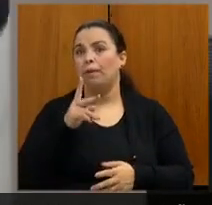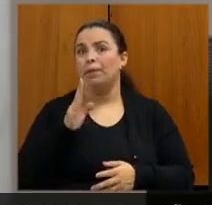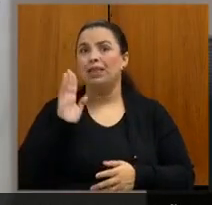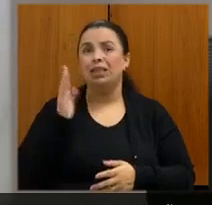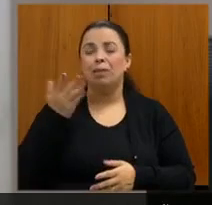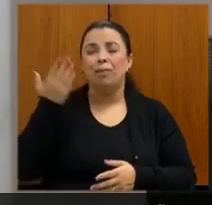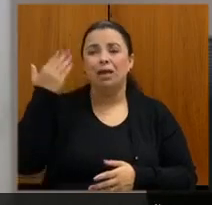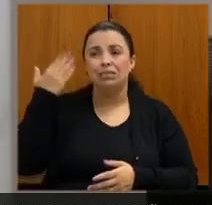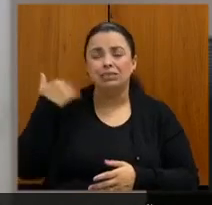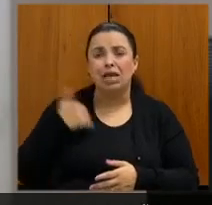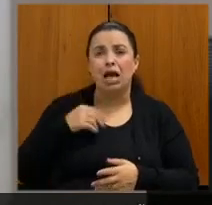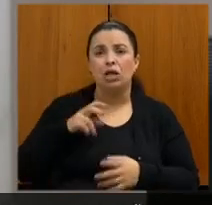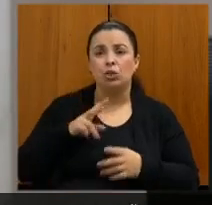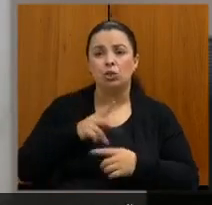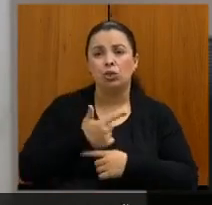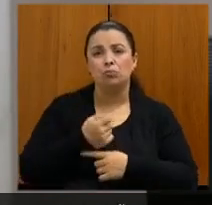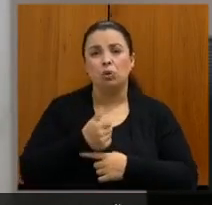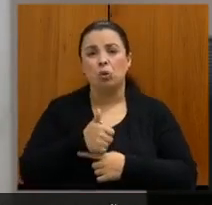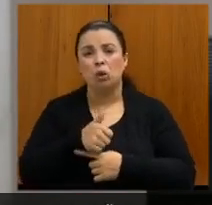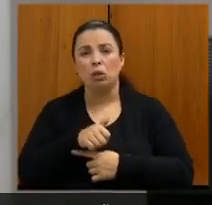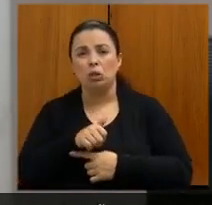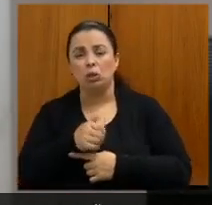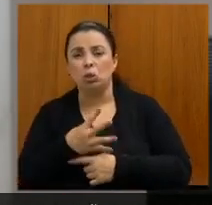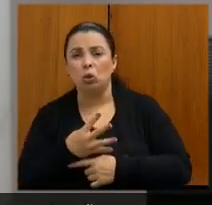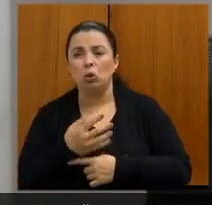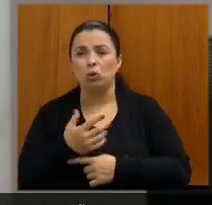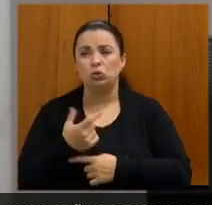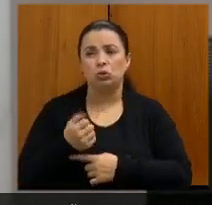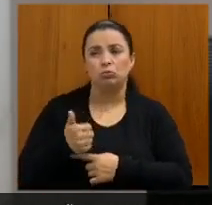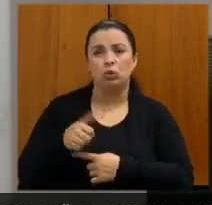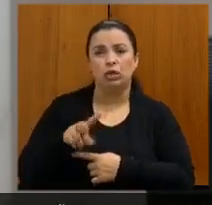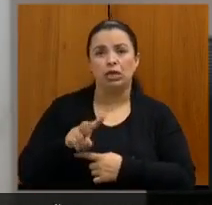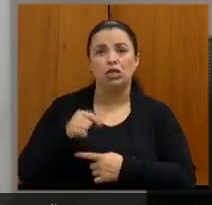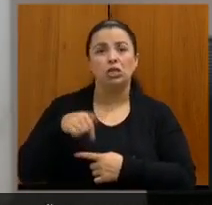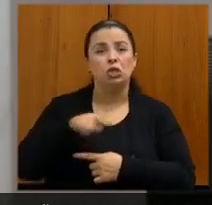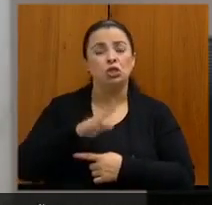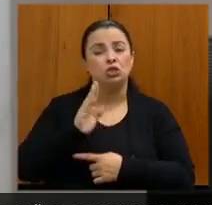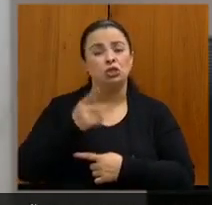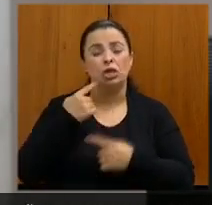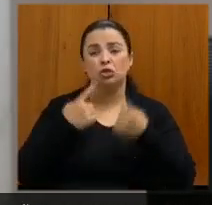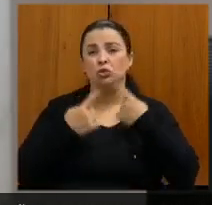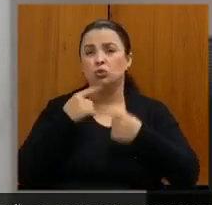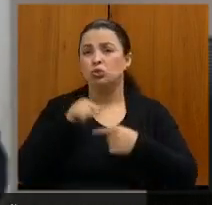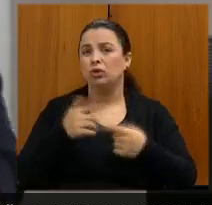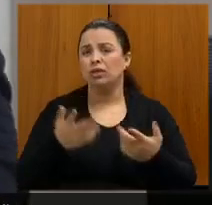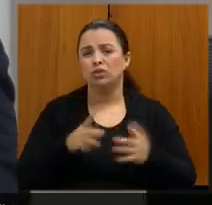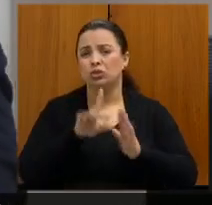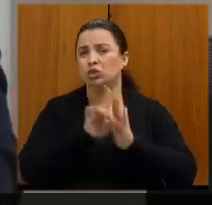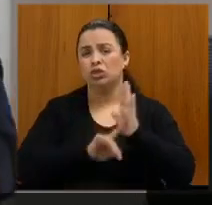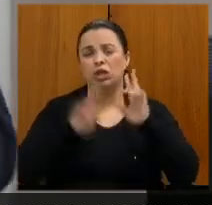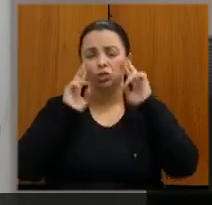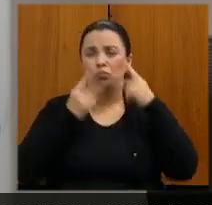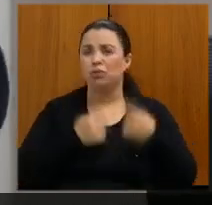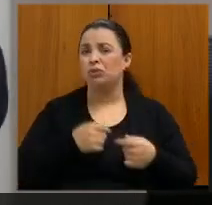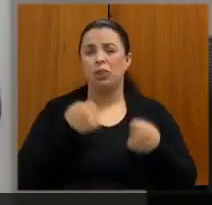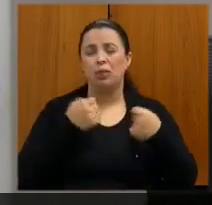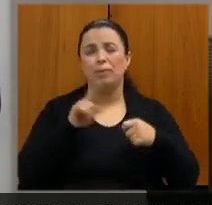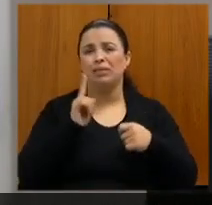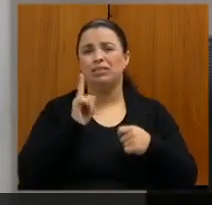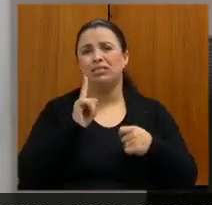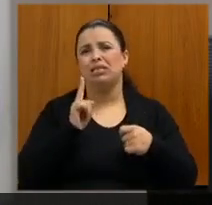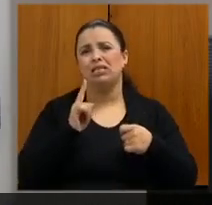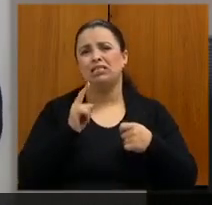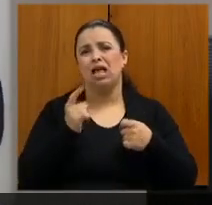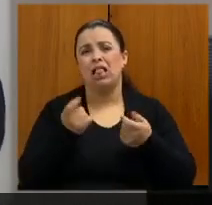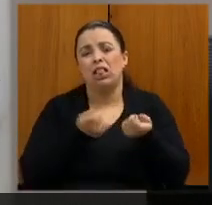muito antes disso e em 2015 o e em 2015 outra coisa e nós percebemos